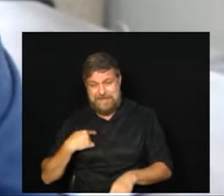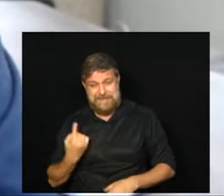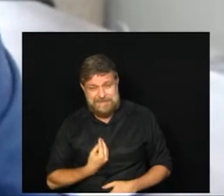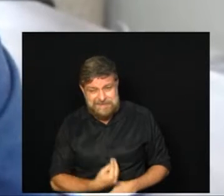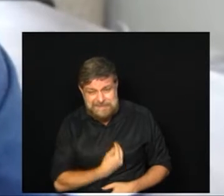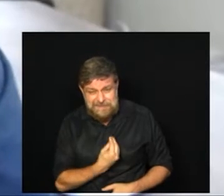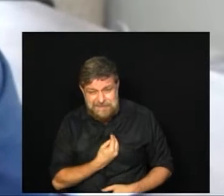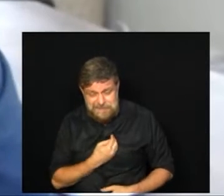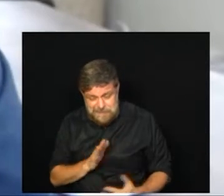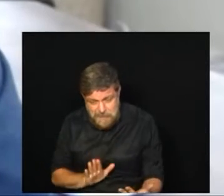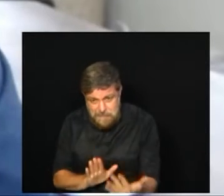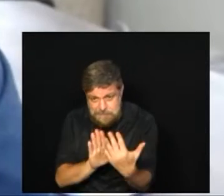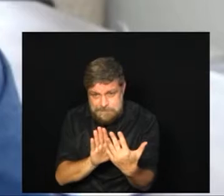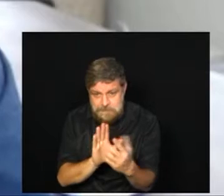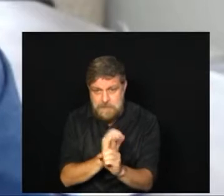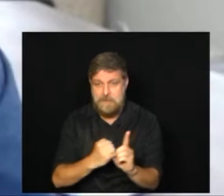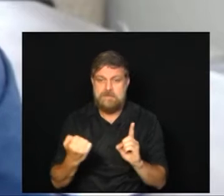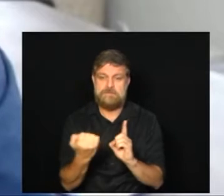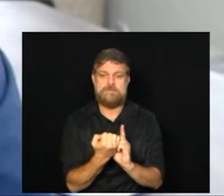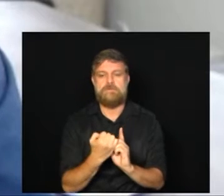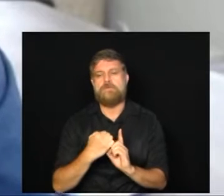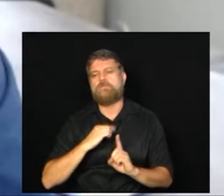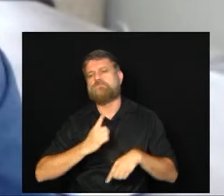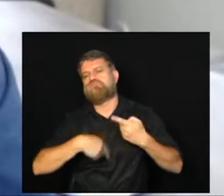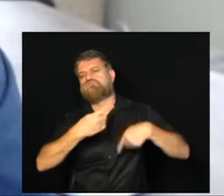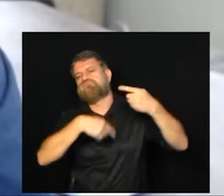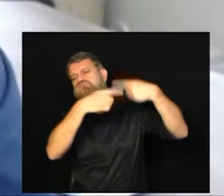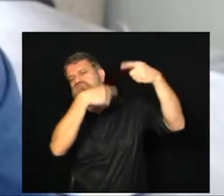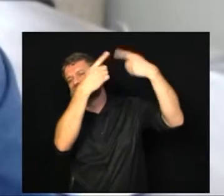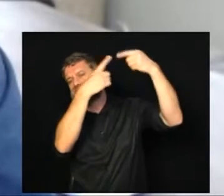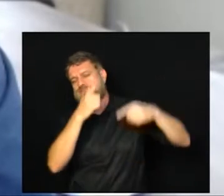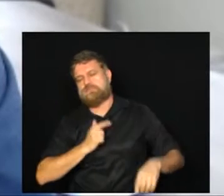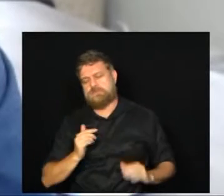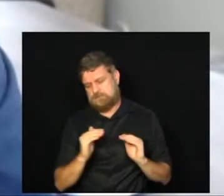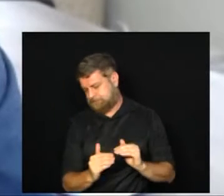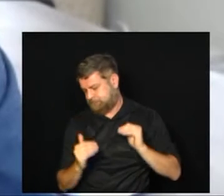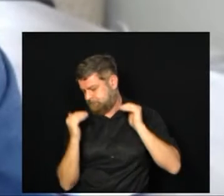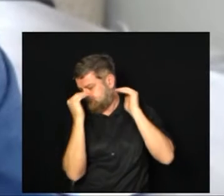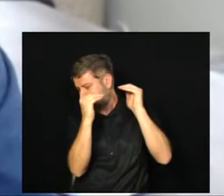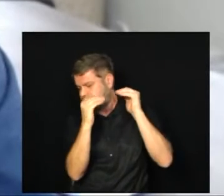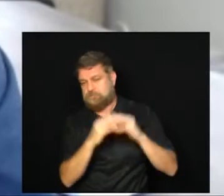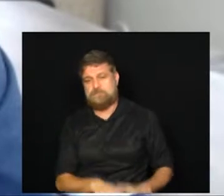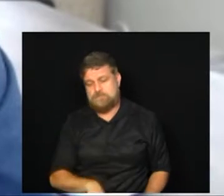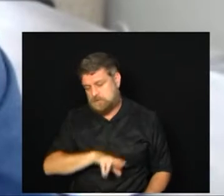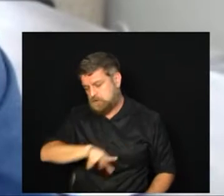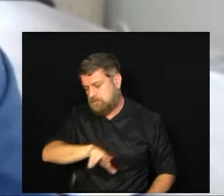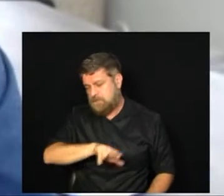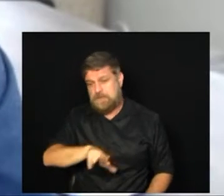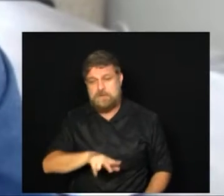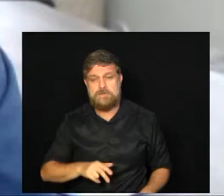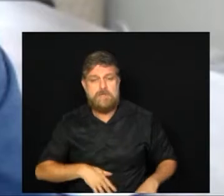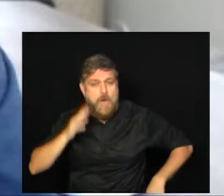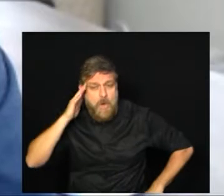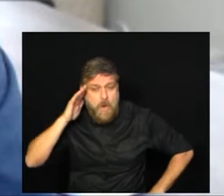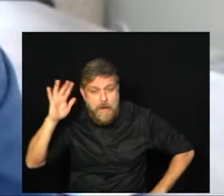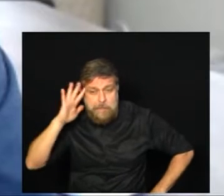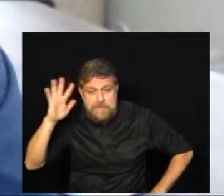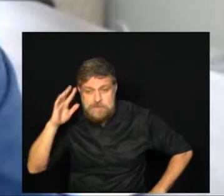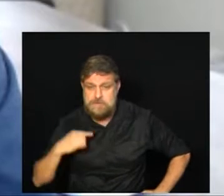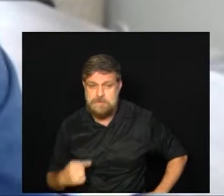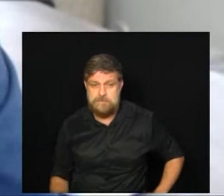esse desafio, a sociedade brasileira vai passar para um outro nível completamente diferente, né? Imagine se os